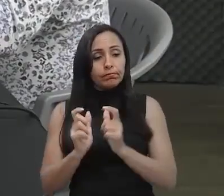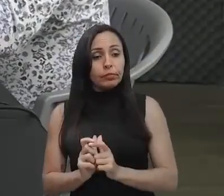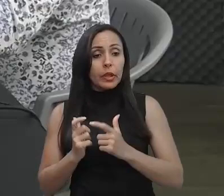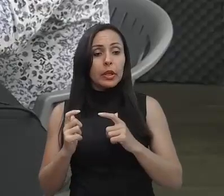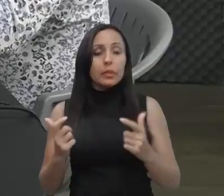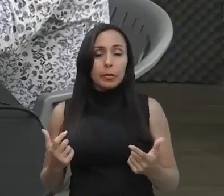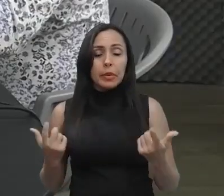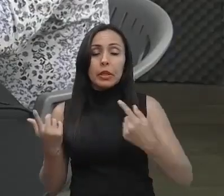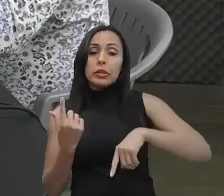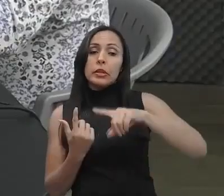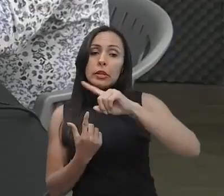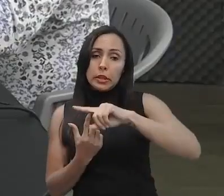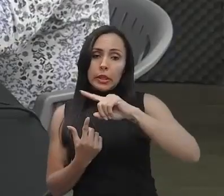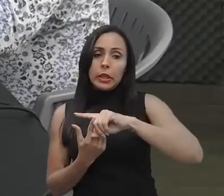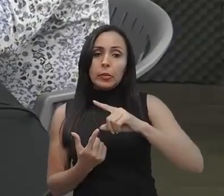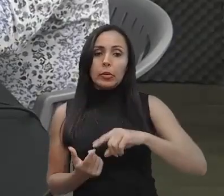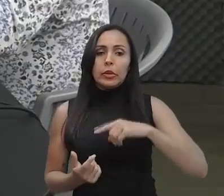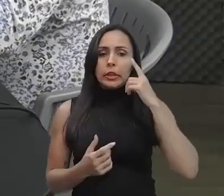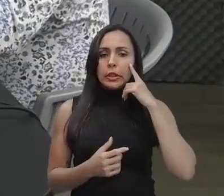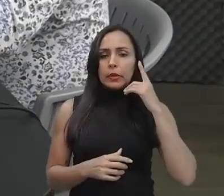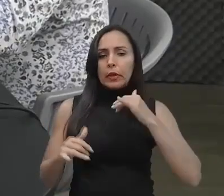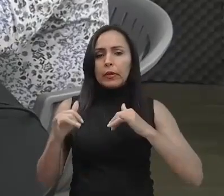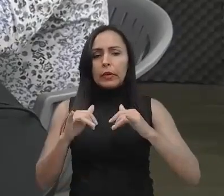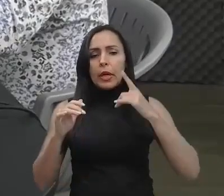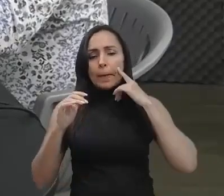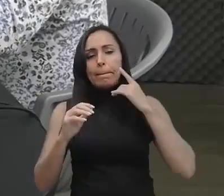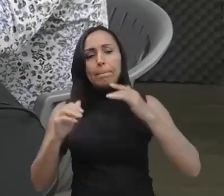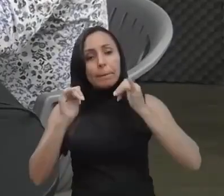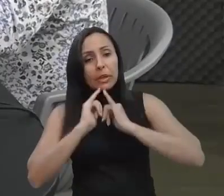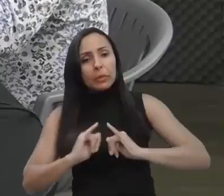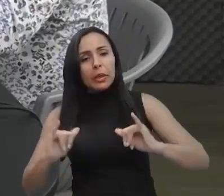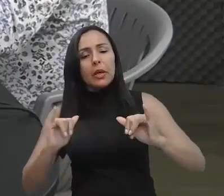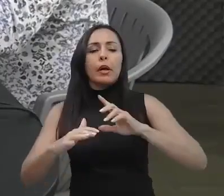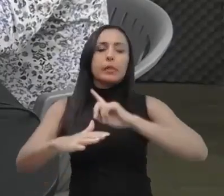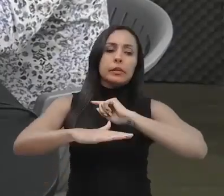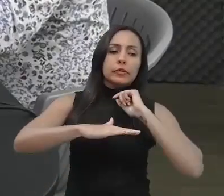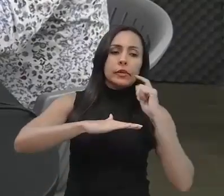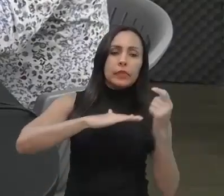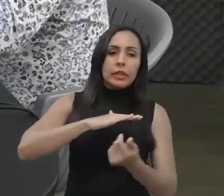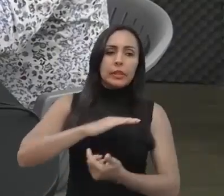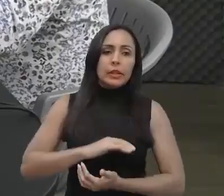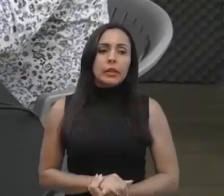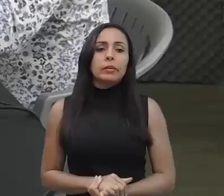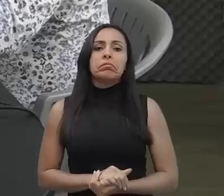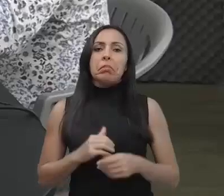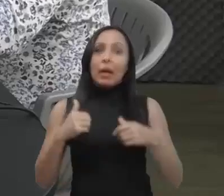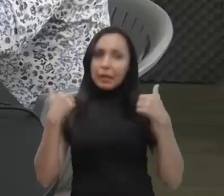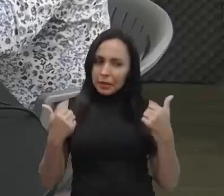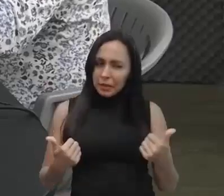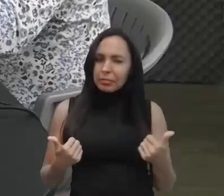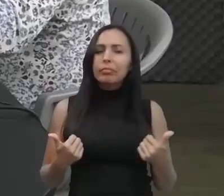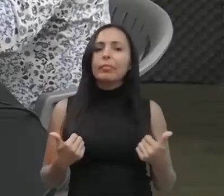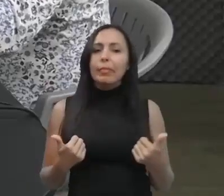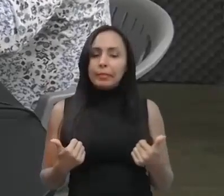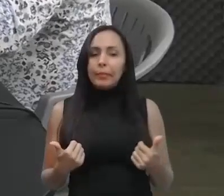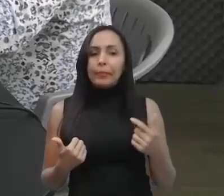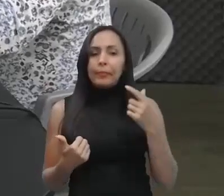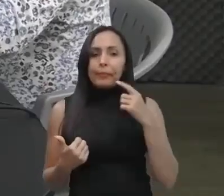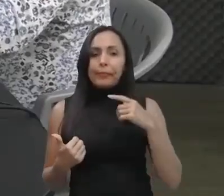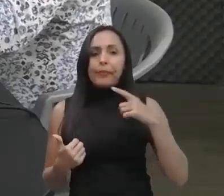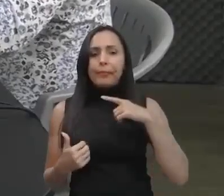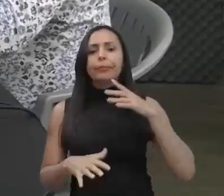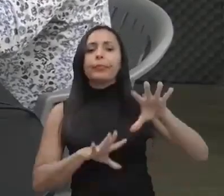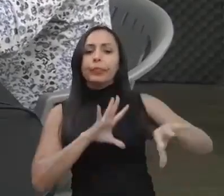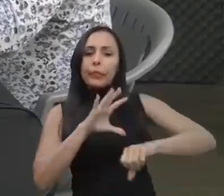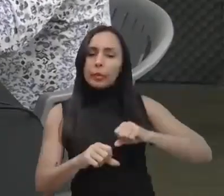rede da gente né deles saberem como ficar uma fake News É bem interessante Ah que bacana então isso isso tem sido uma busca realmente das